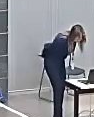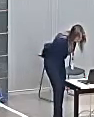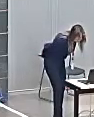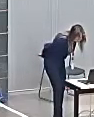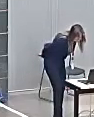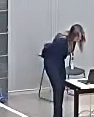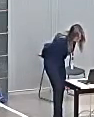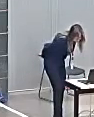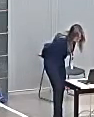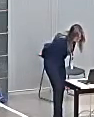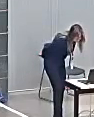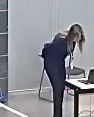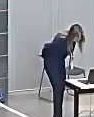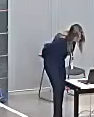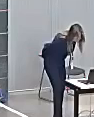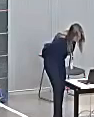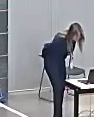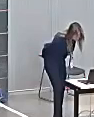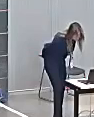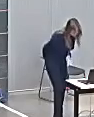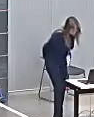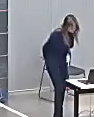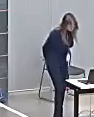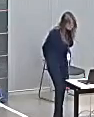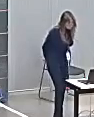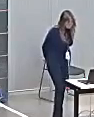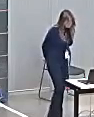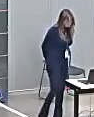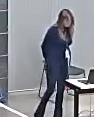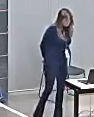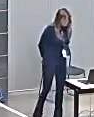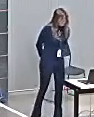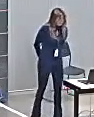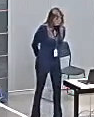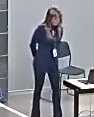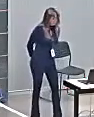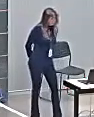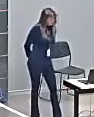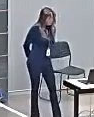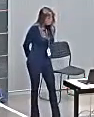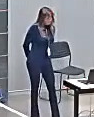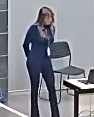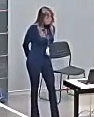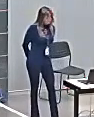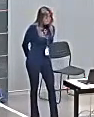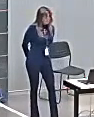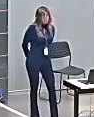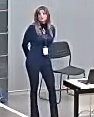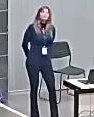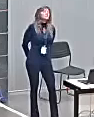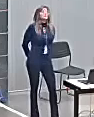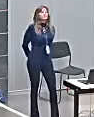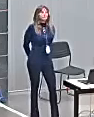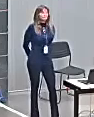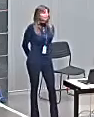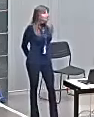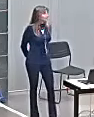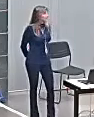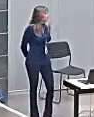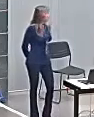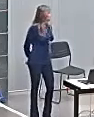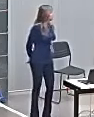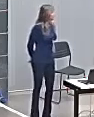fato e que por prerrogativa o ministério público tem que abrir este